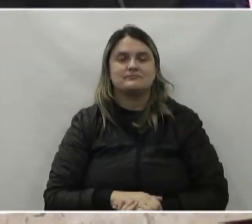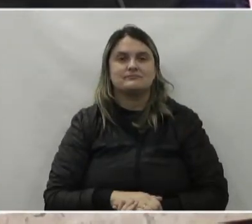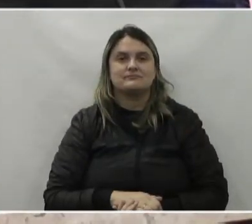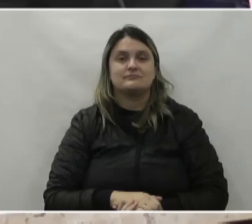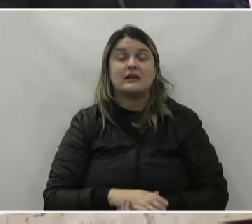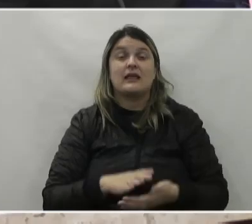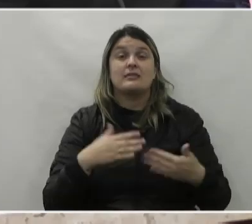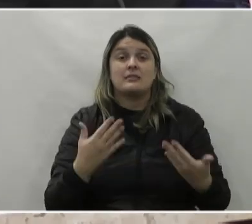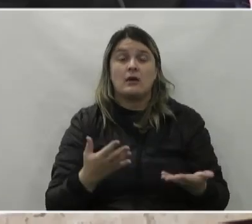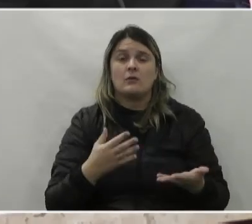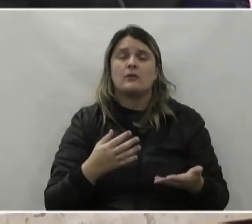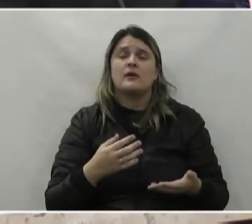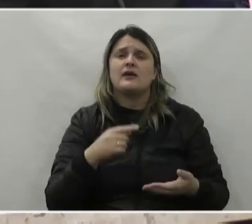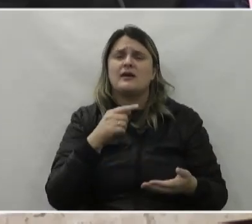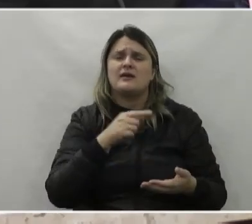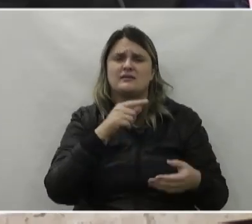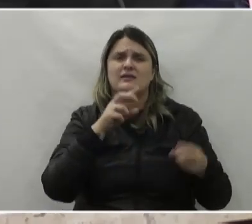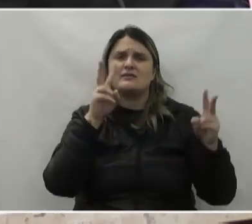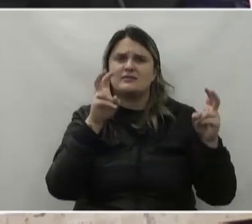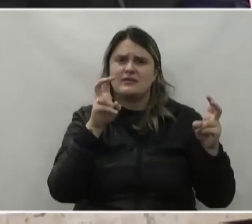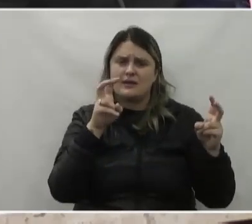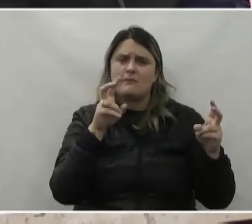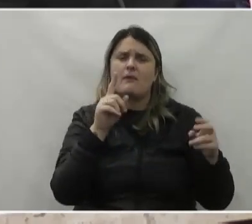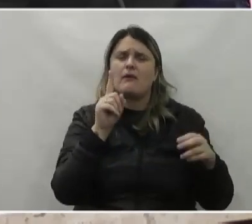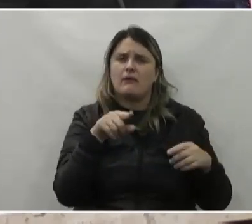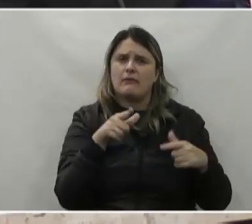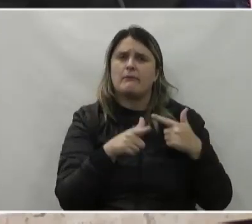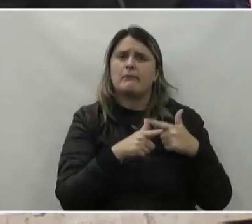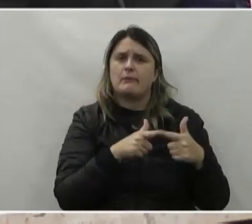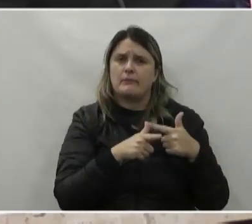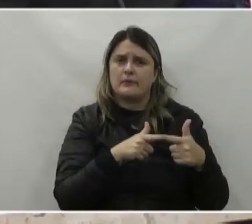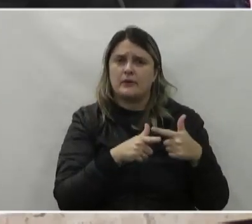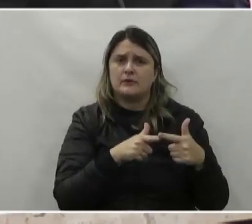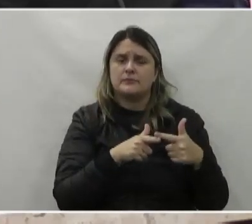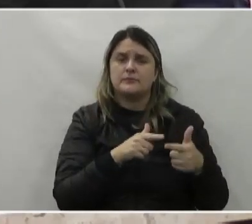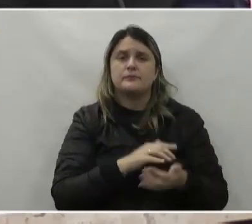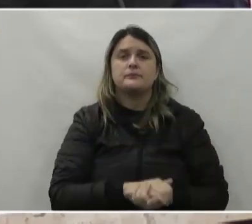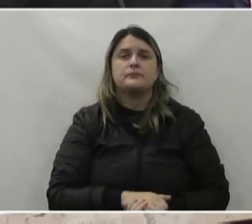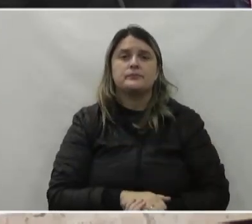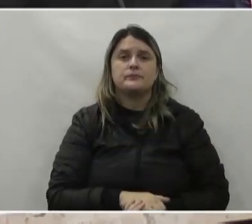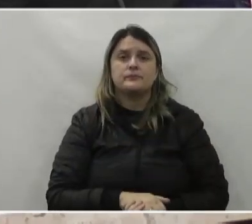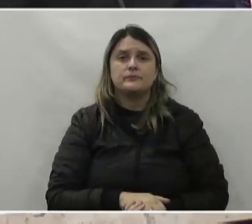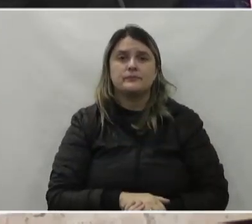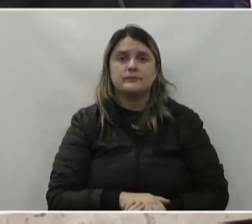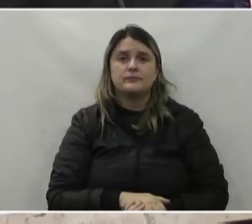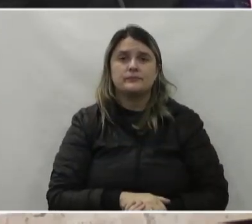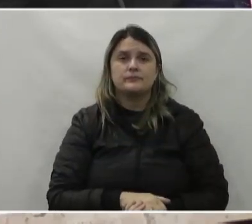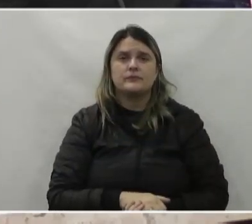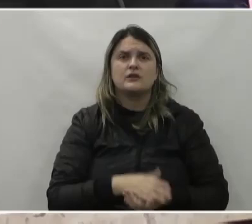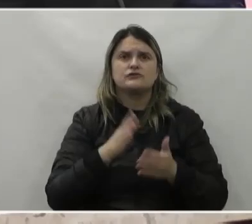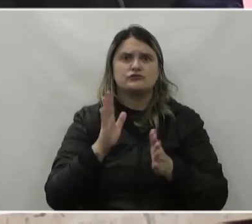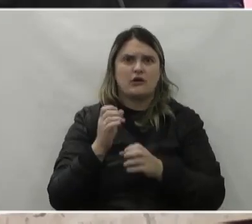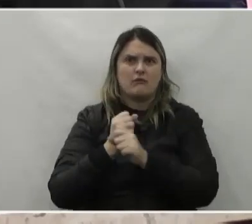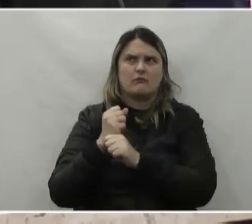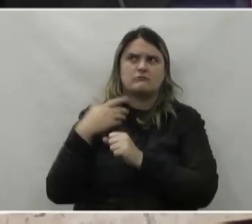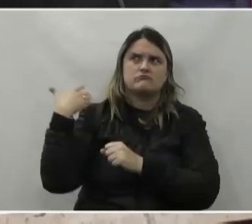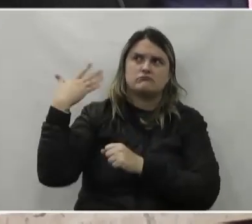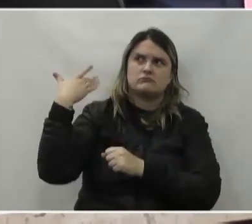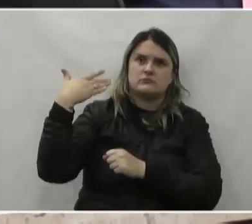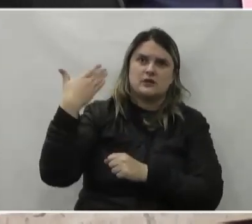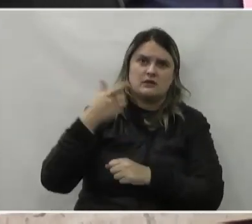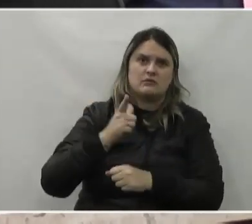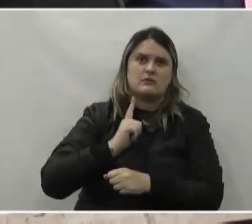Bom, pessoal, isso é um problema que já vem de tempo em nossa